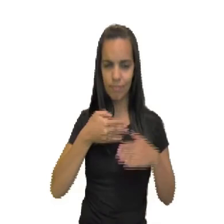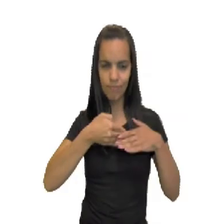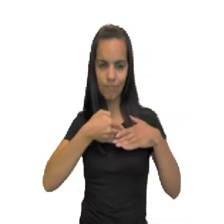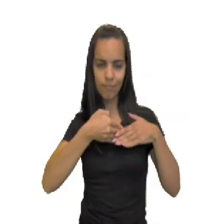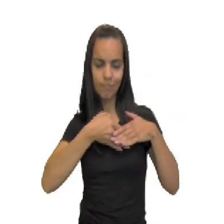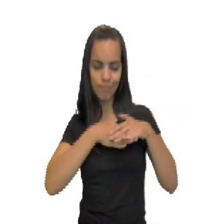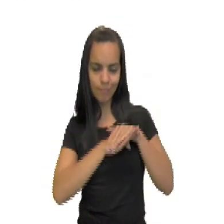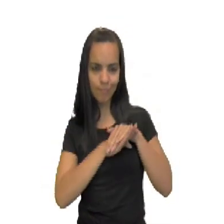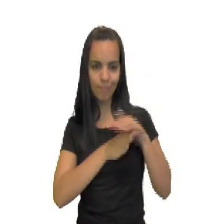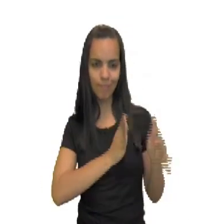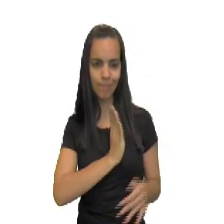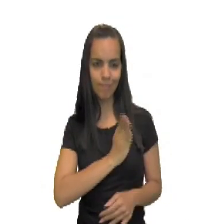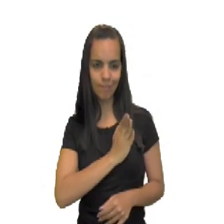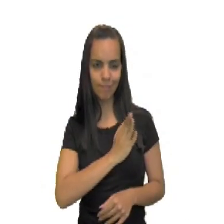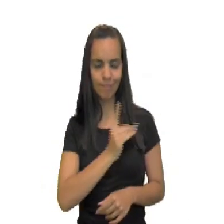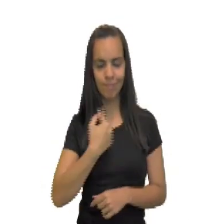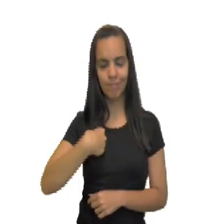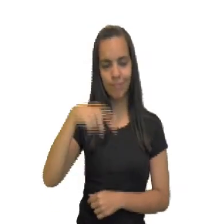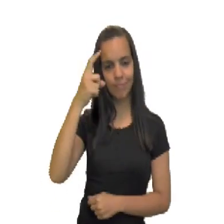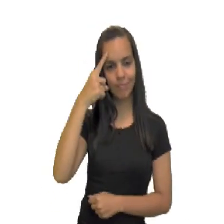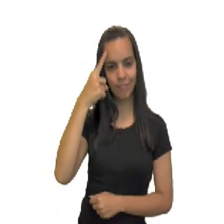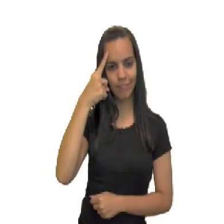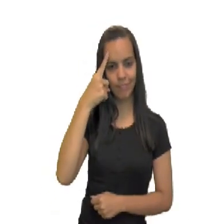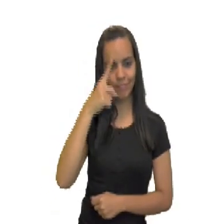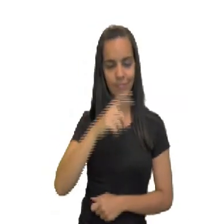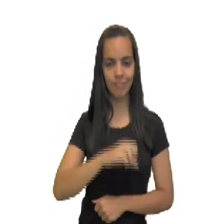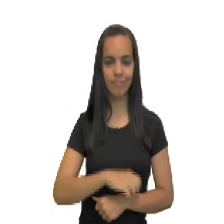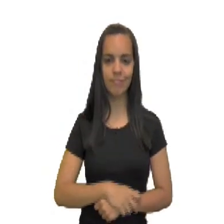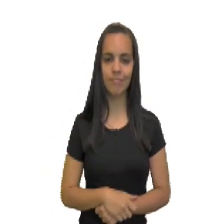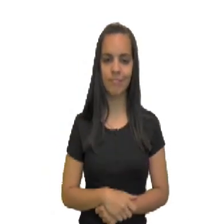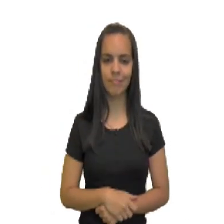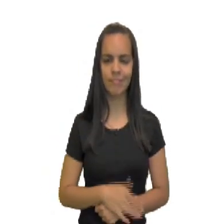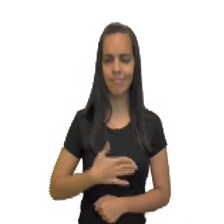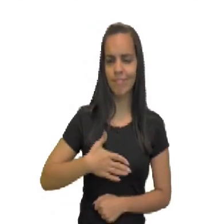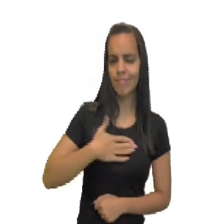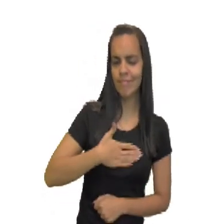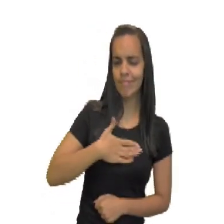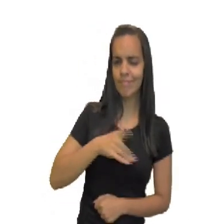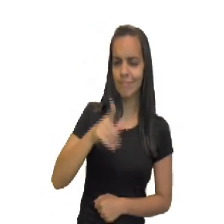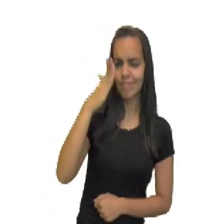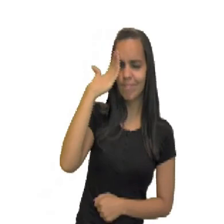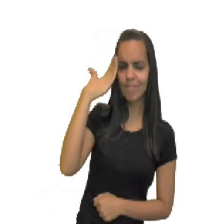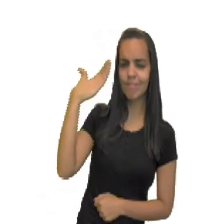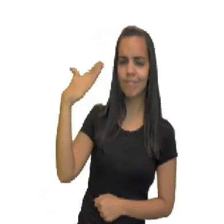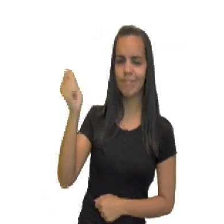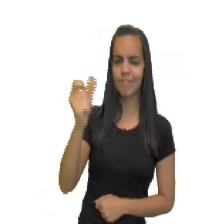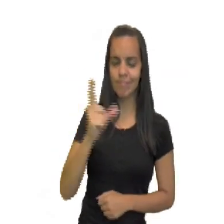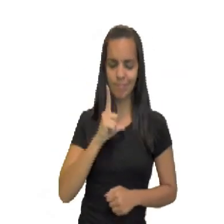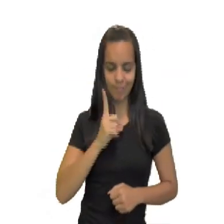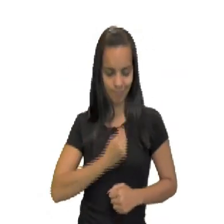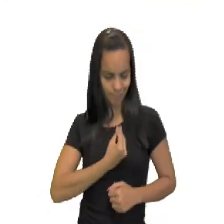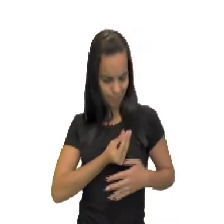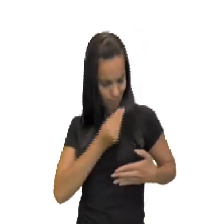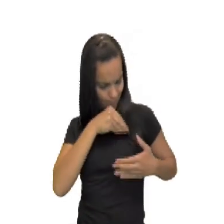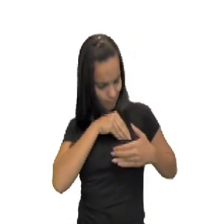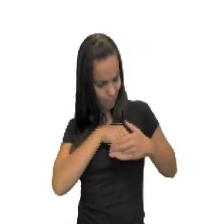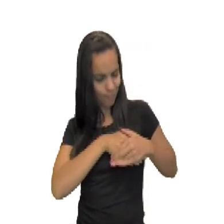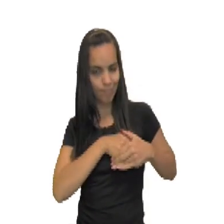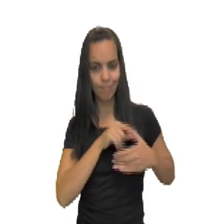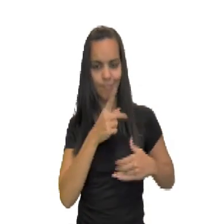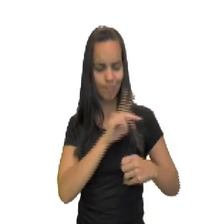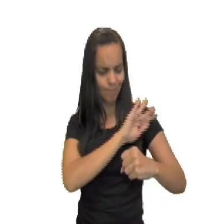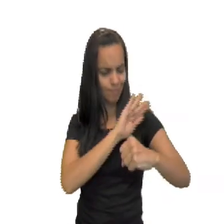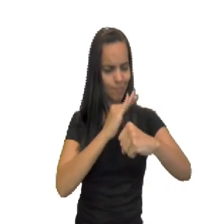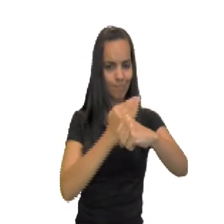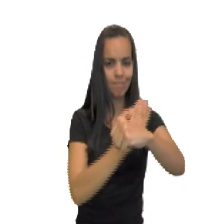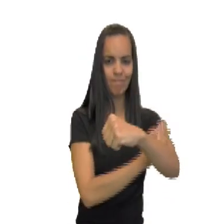no coração e na mente para o resto da vida. Gostaria que você soubesse que existe dentro de si